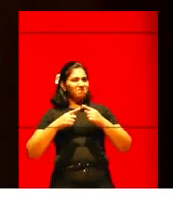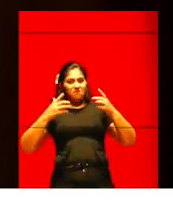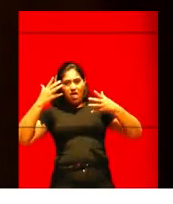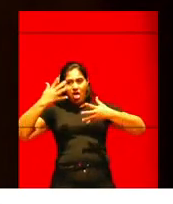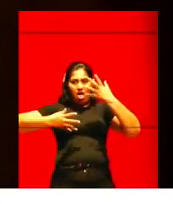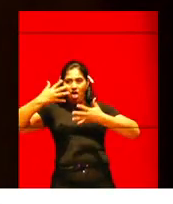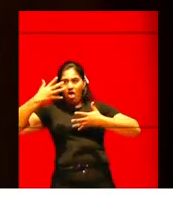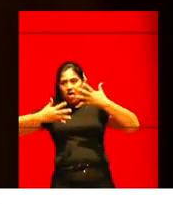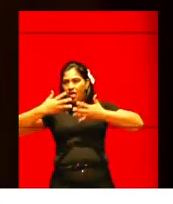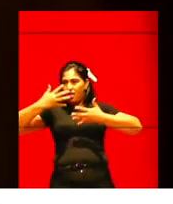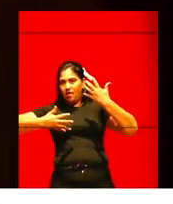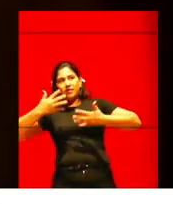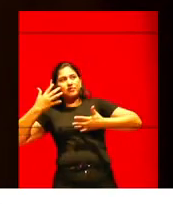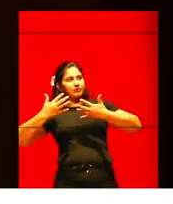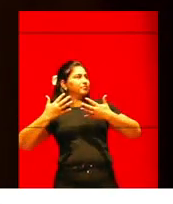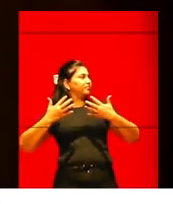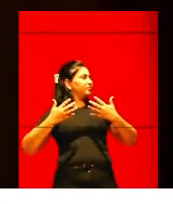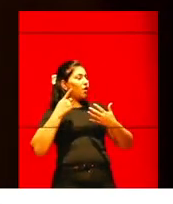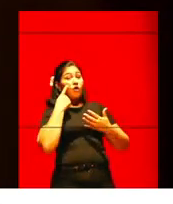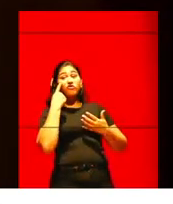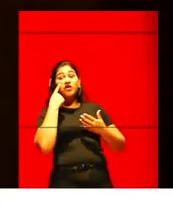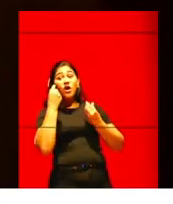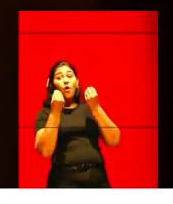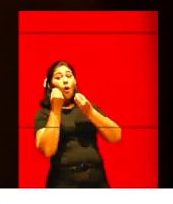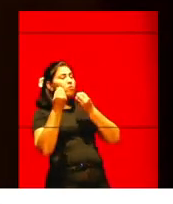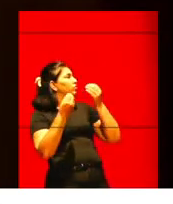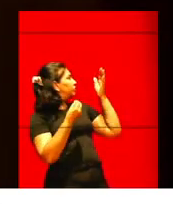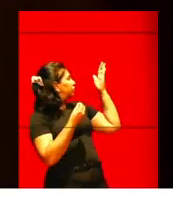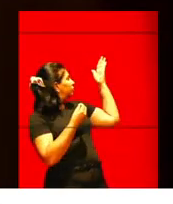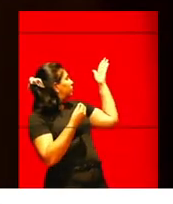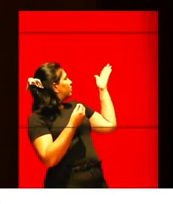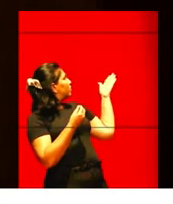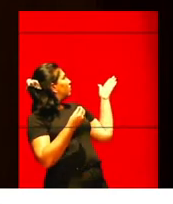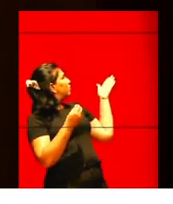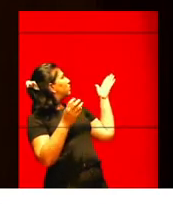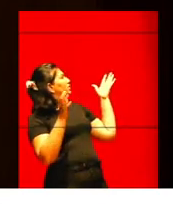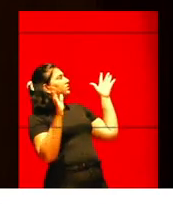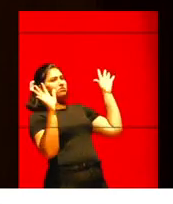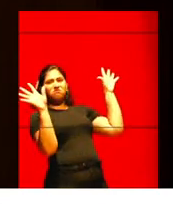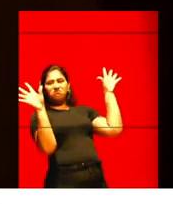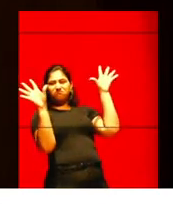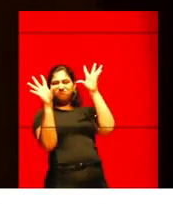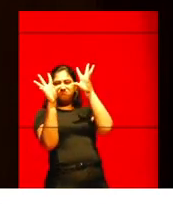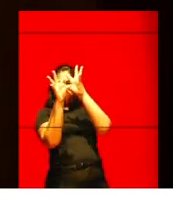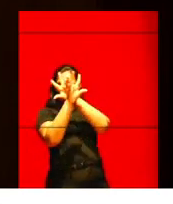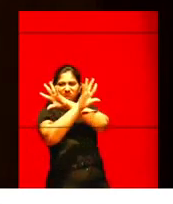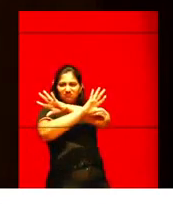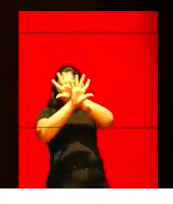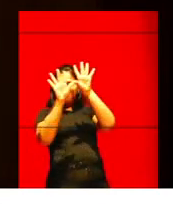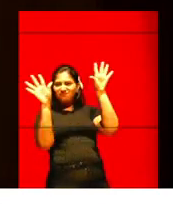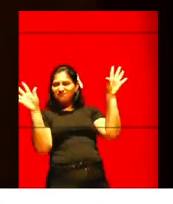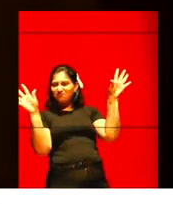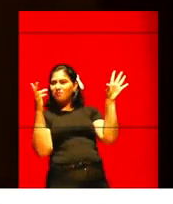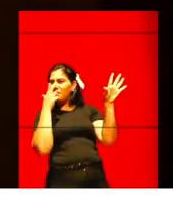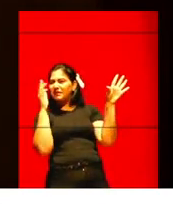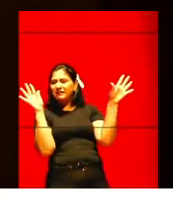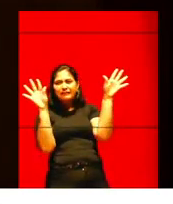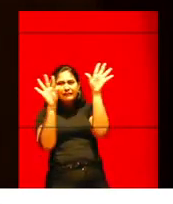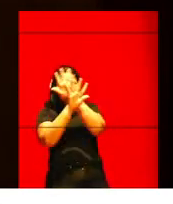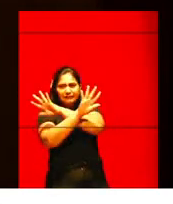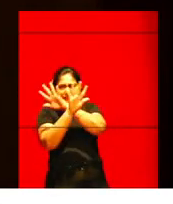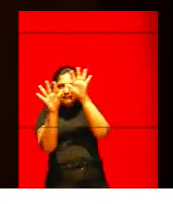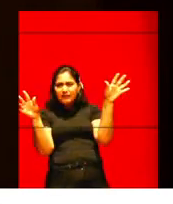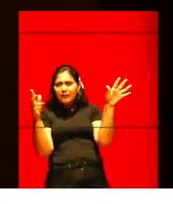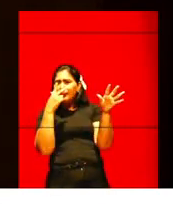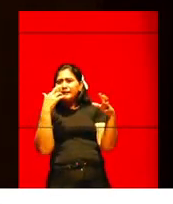embaraça as coisas. Olha ali, ó, olha o rio distorcido, olha o sol distorcido, é o desespero. No desespero tu vê